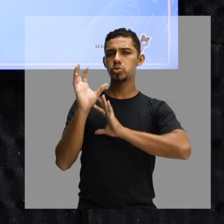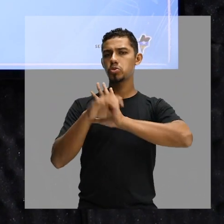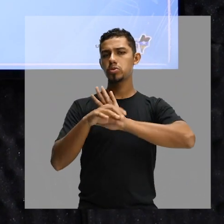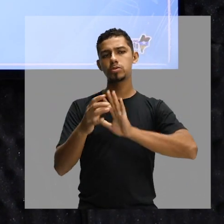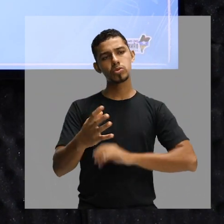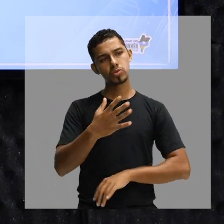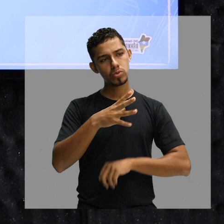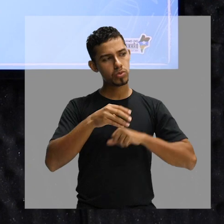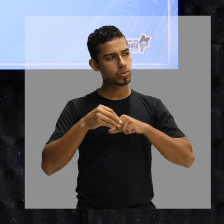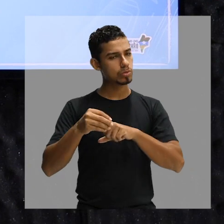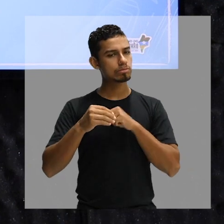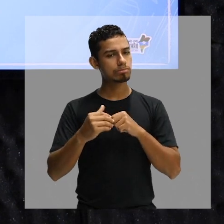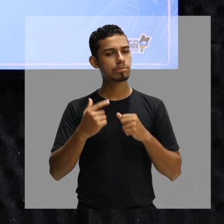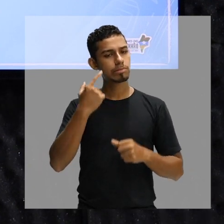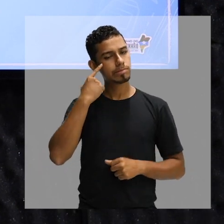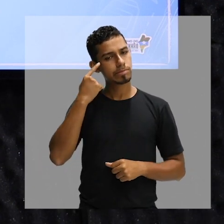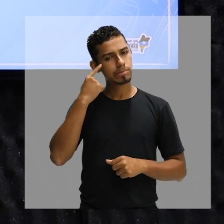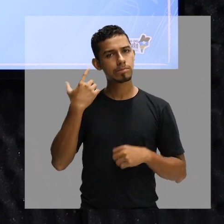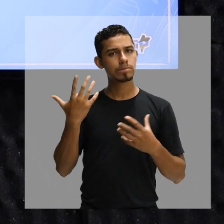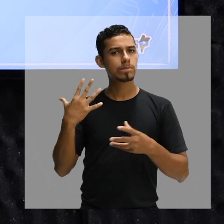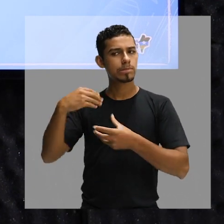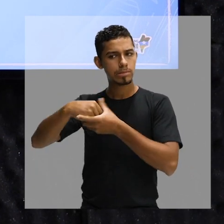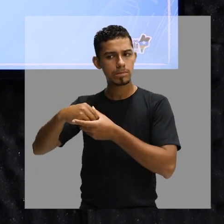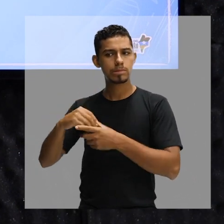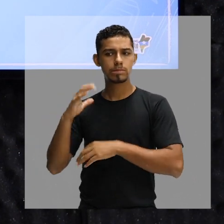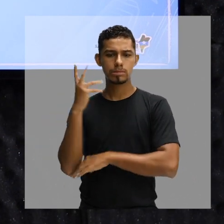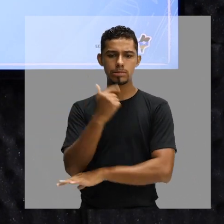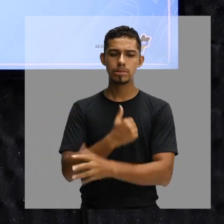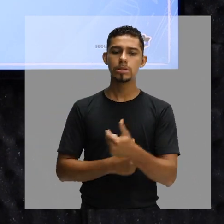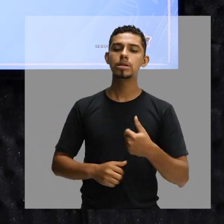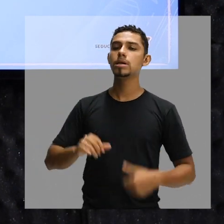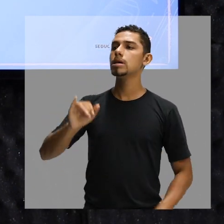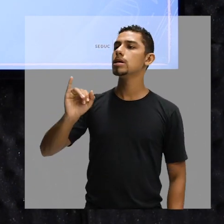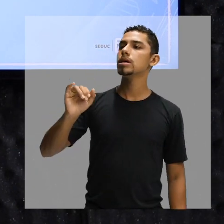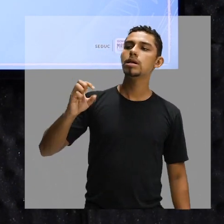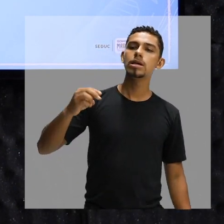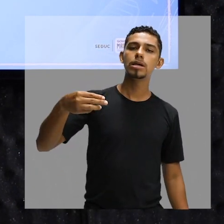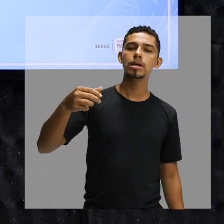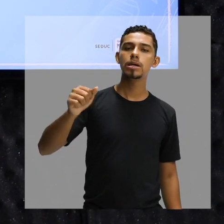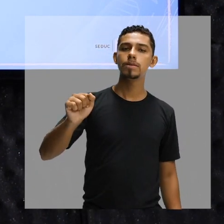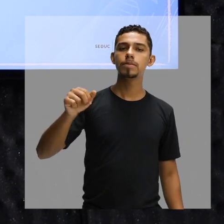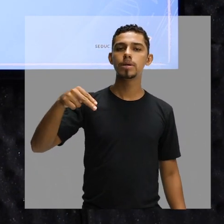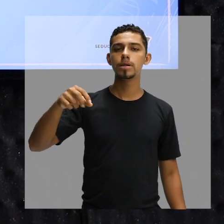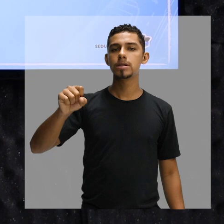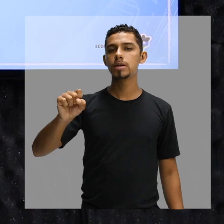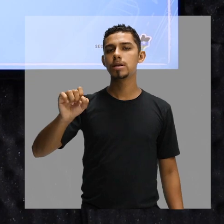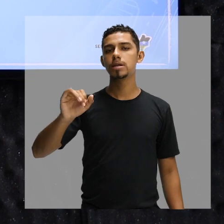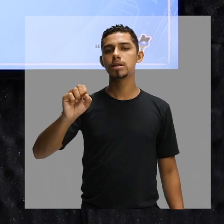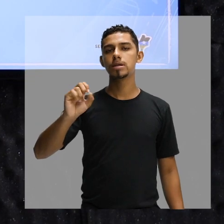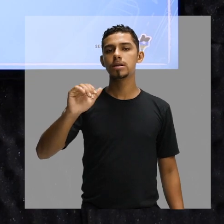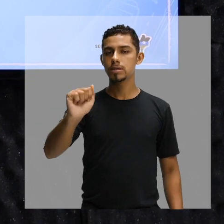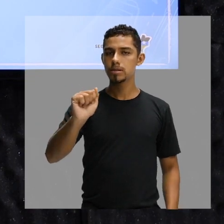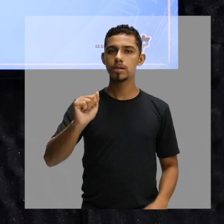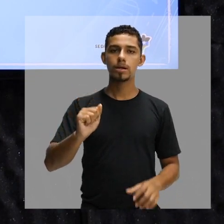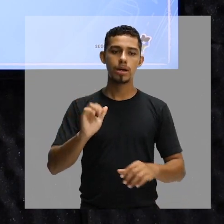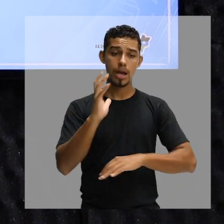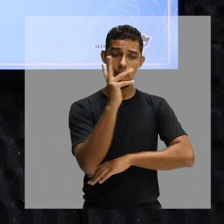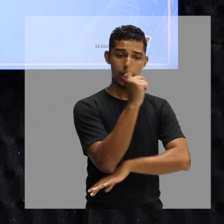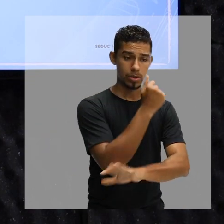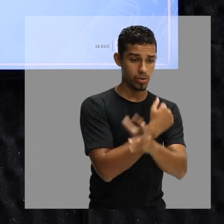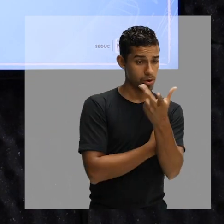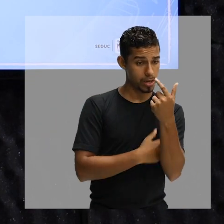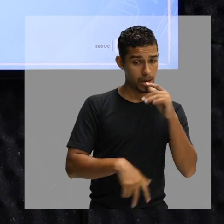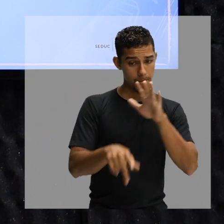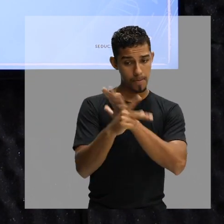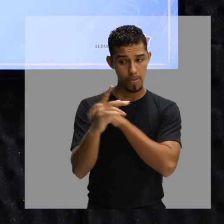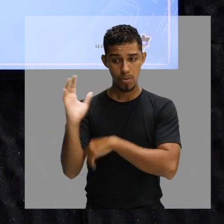nós consideramos da imanência na natureza. Olha essa palavra bonita, imanência, ou seja, da natureza para a própria